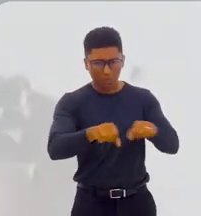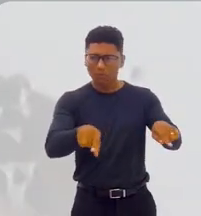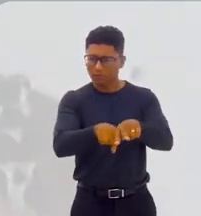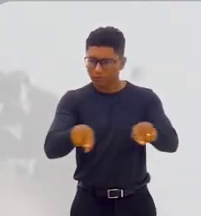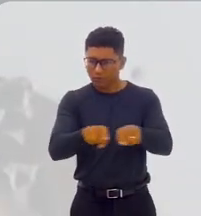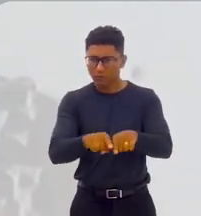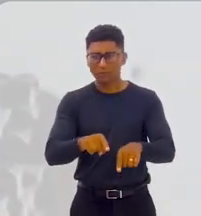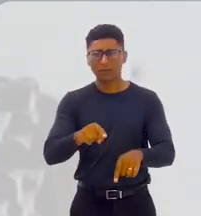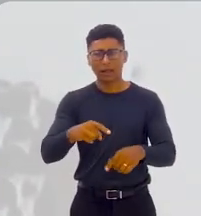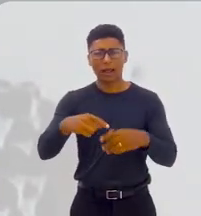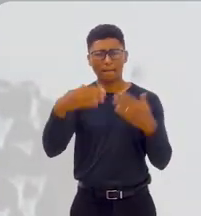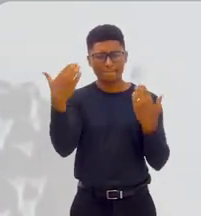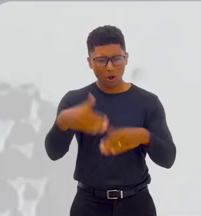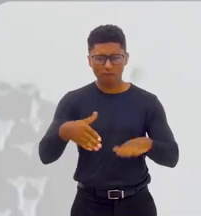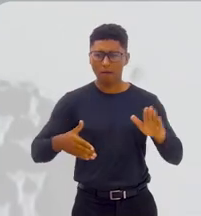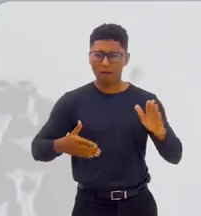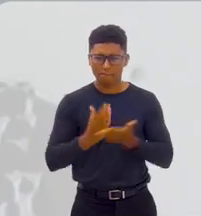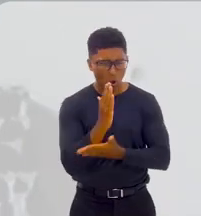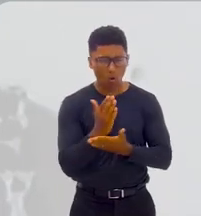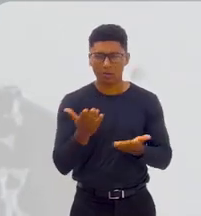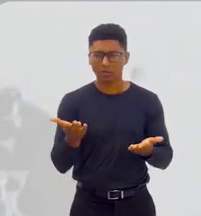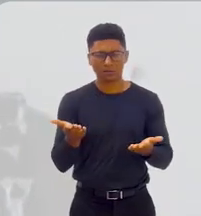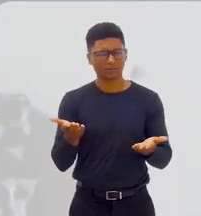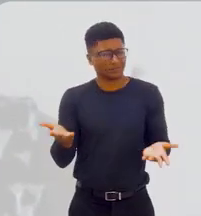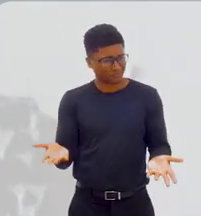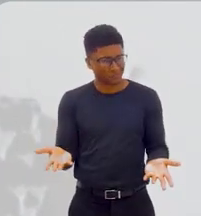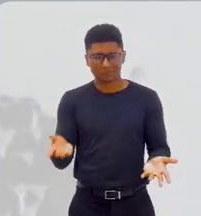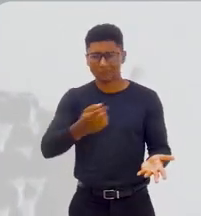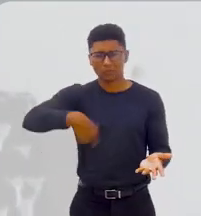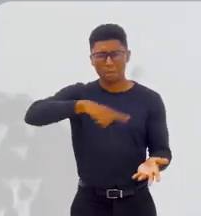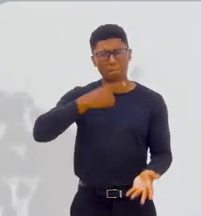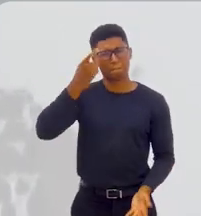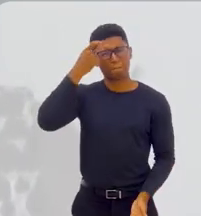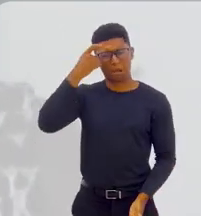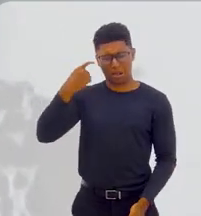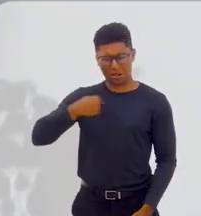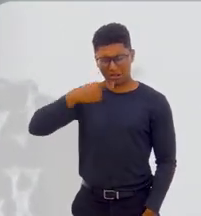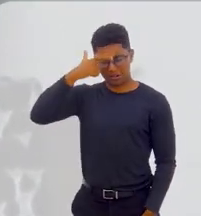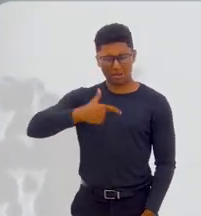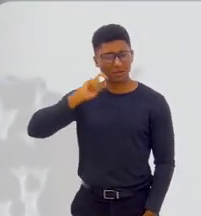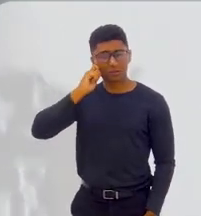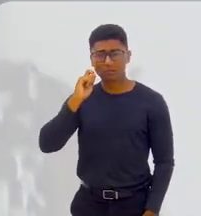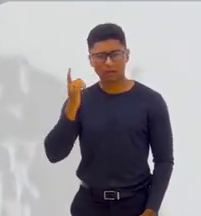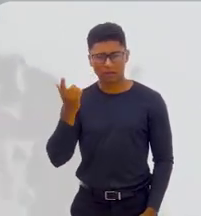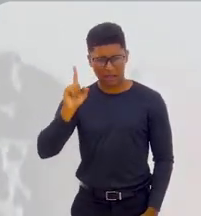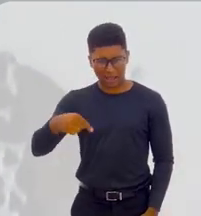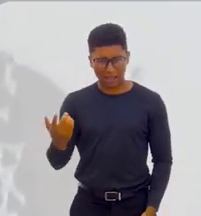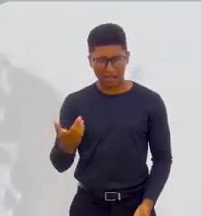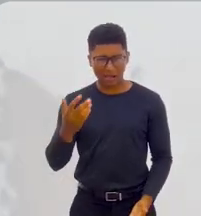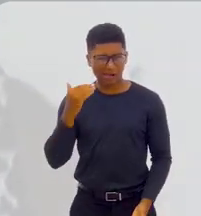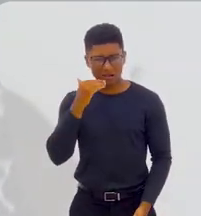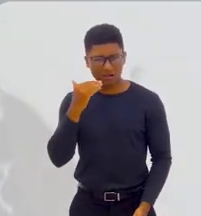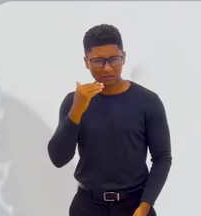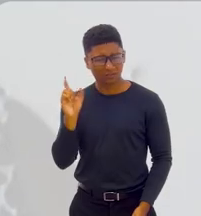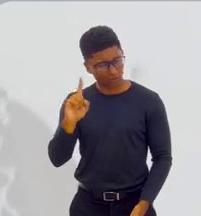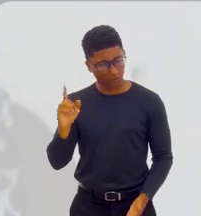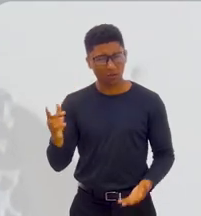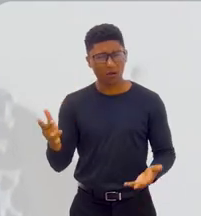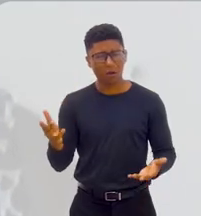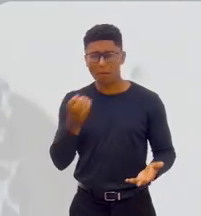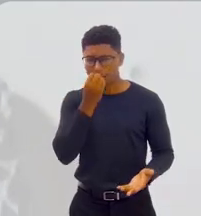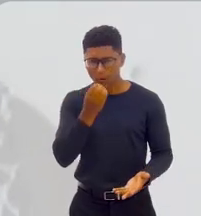de ordem e pagamos a mesma anuidade. Então, a gente não tem que chegar achando, ah, porque a gente é preto. Não, ser preto não é defeito, é